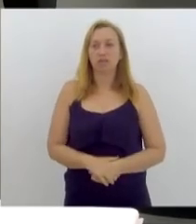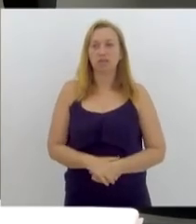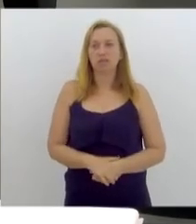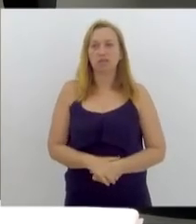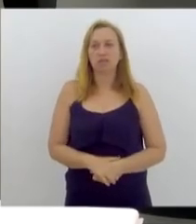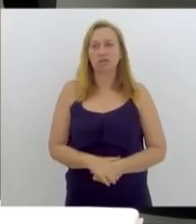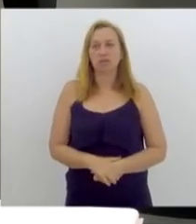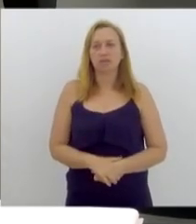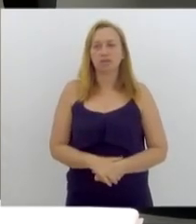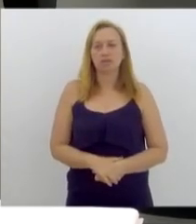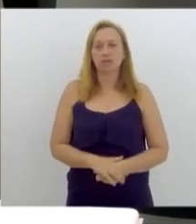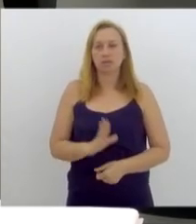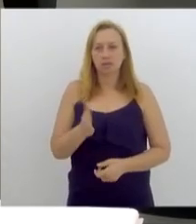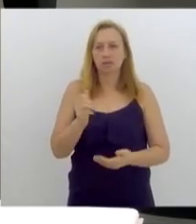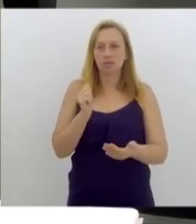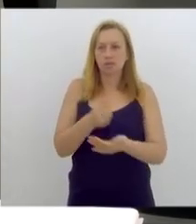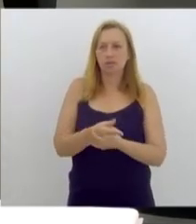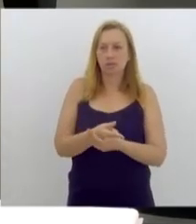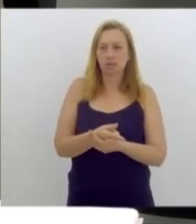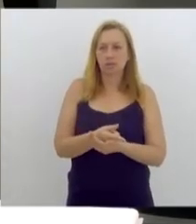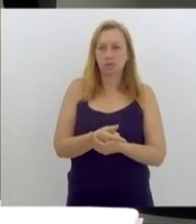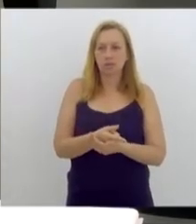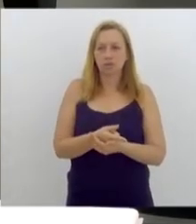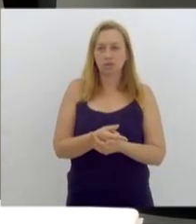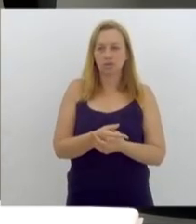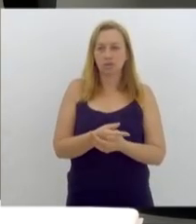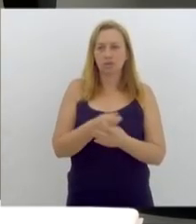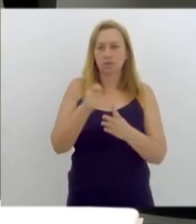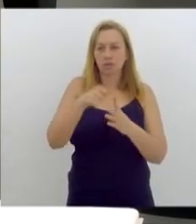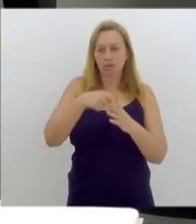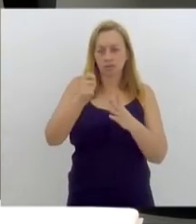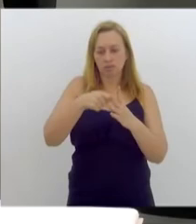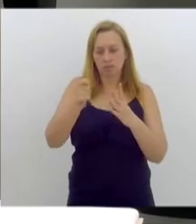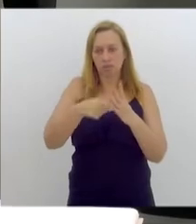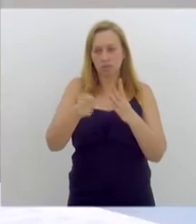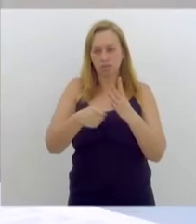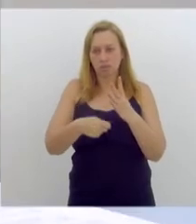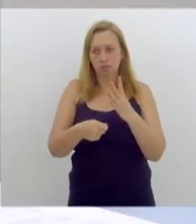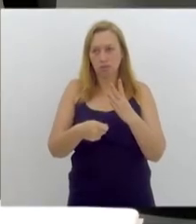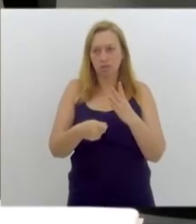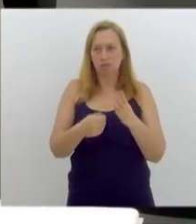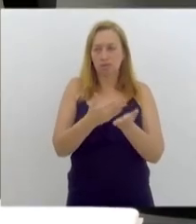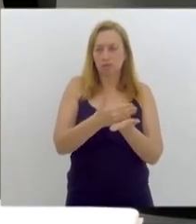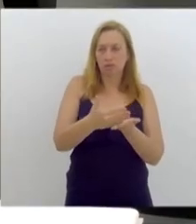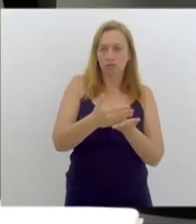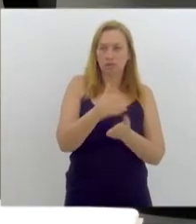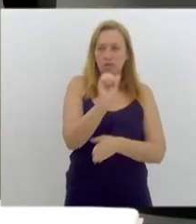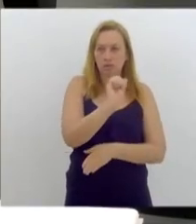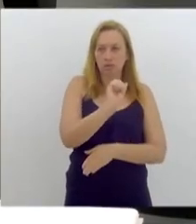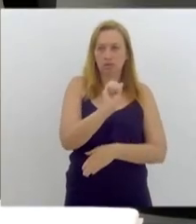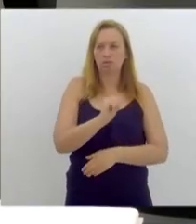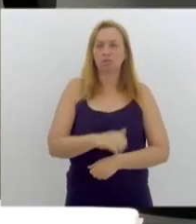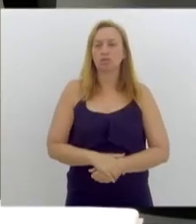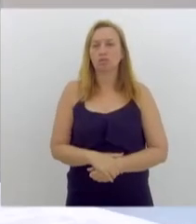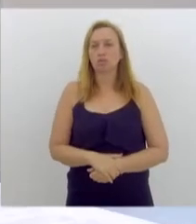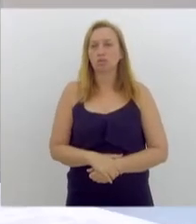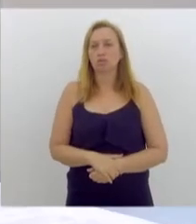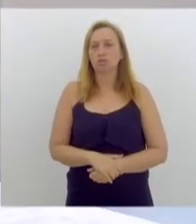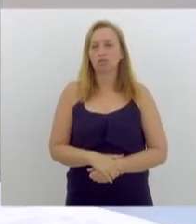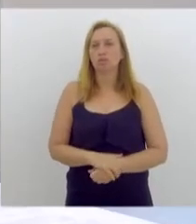já foi paga e estamos pagando mensalmente isso desde agosto né como foi é mensalmente desde